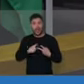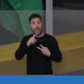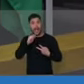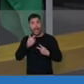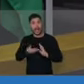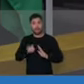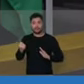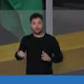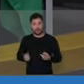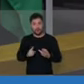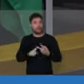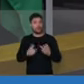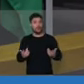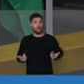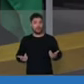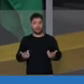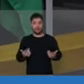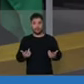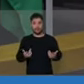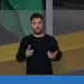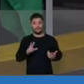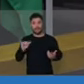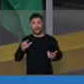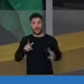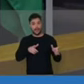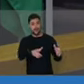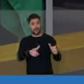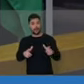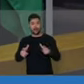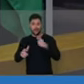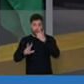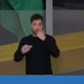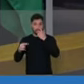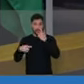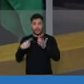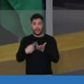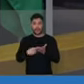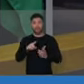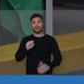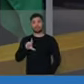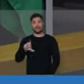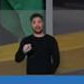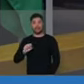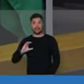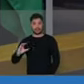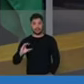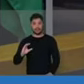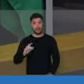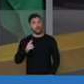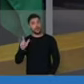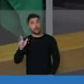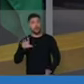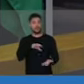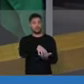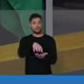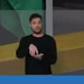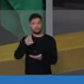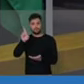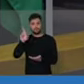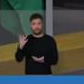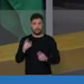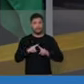fornecimento de água vou até marcar uma uma reunião com a Celesc e e outros órgãos responsáveis